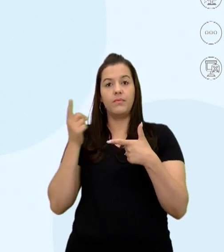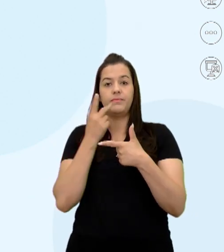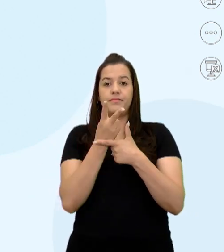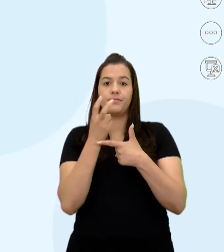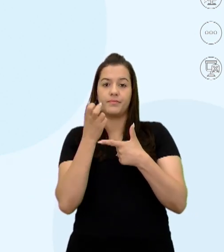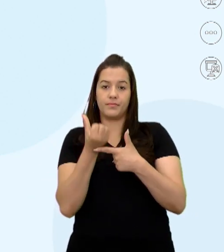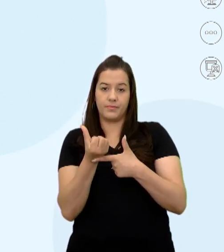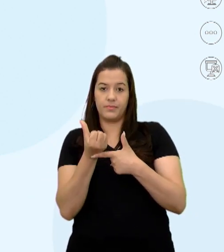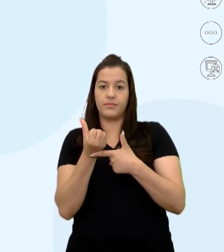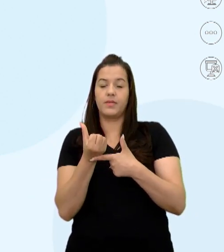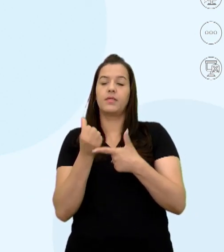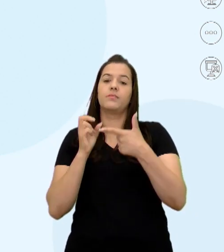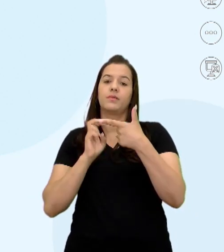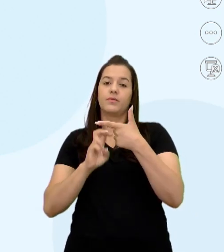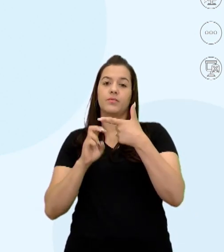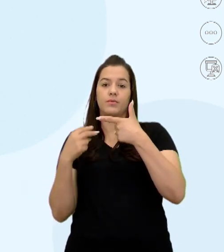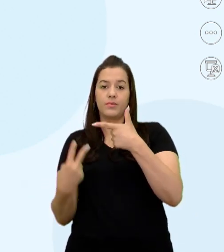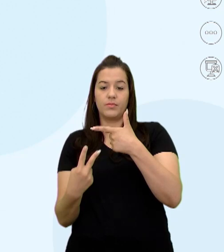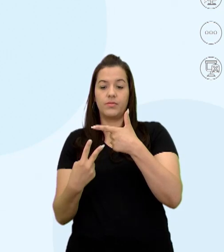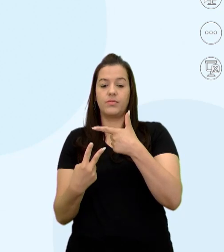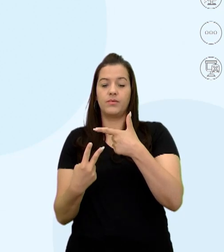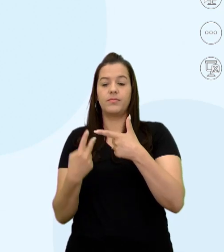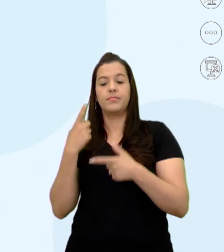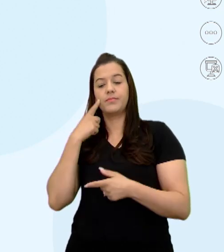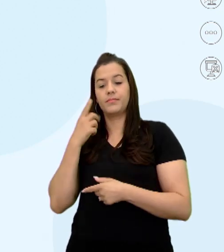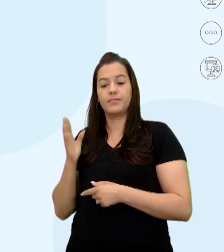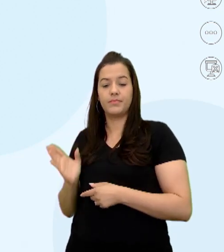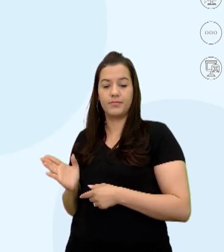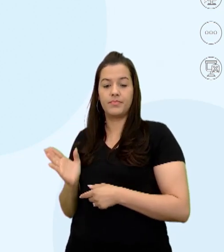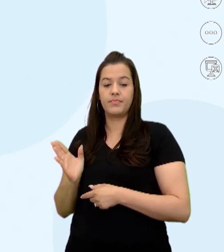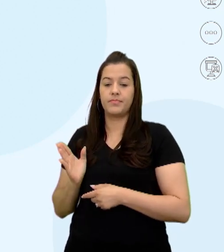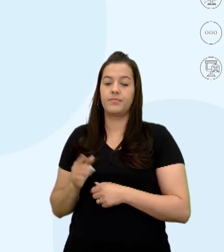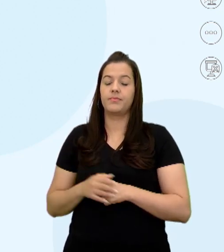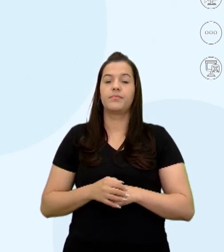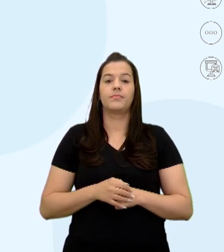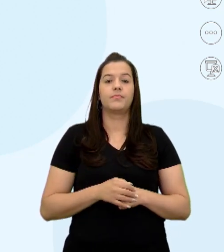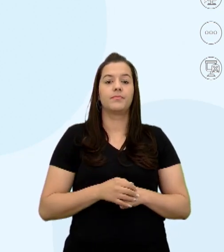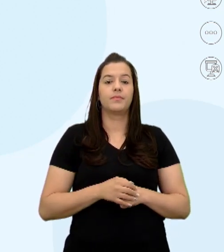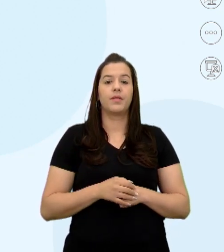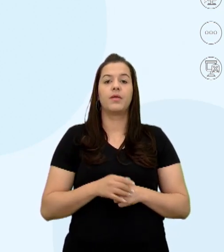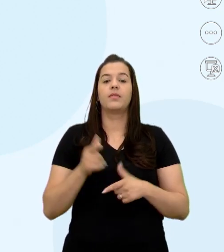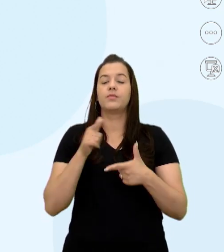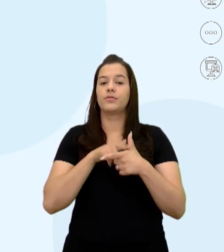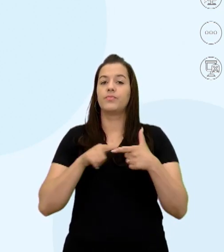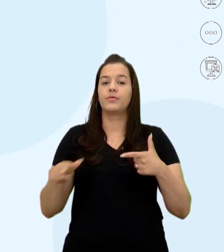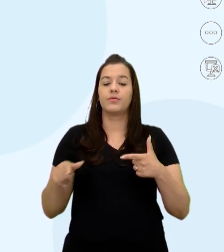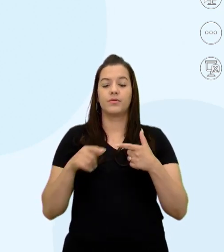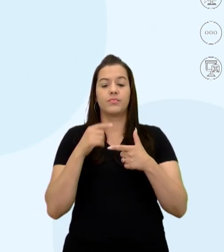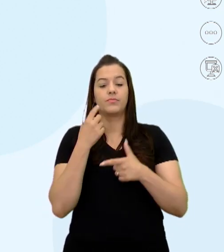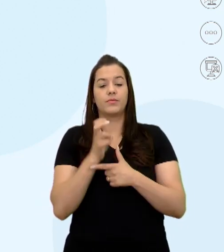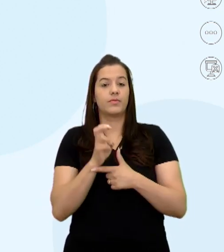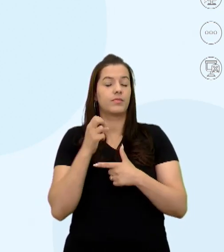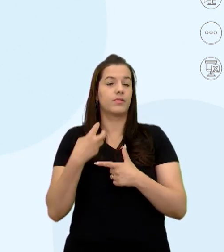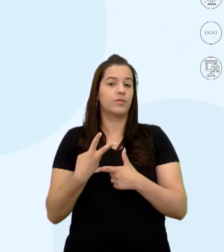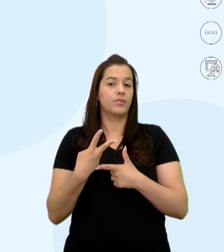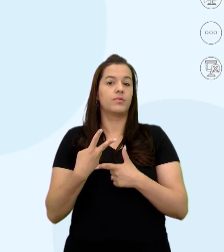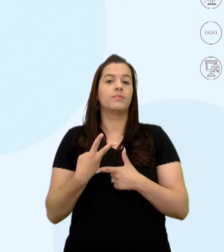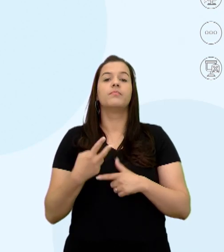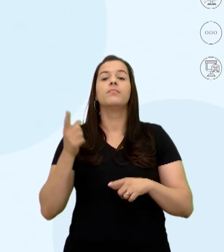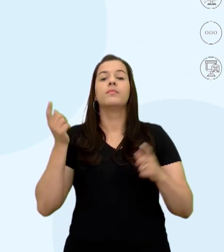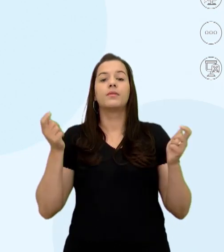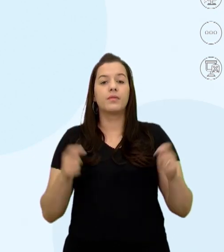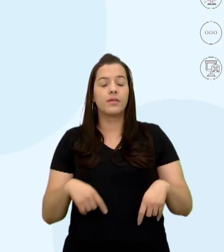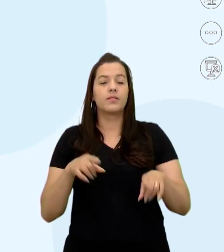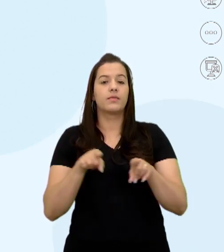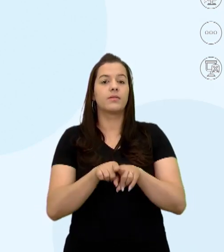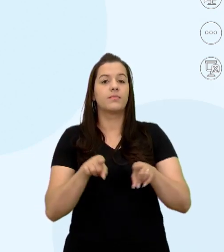pelo total de cartas, tá escrito em vermelhinho aí, ó. 26 dividido por 52. E nesse caso, Osmar,